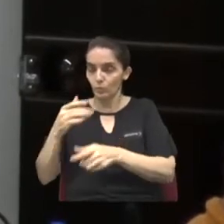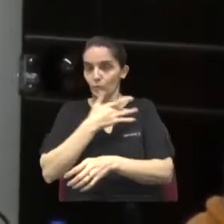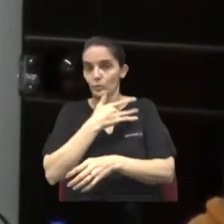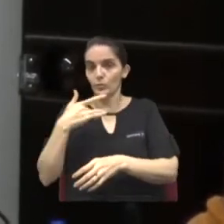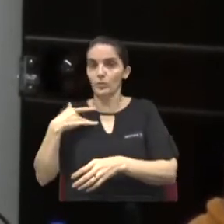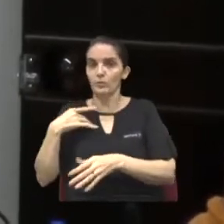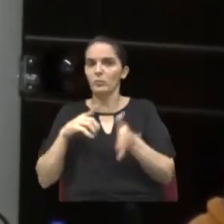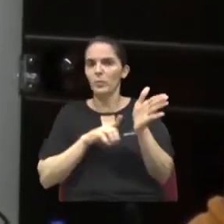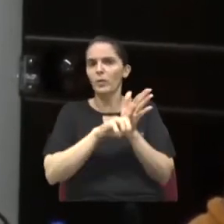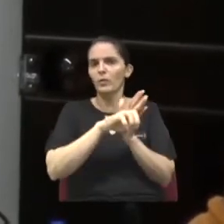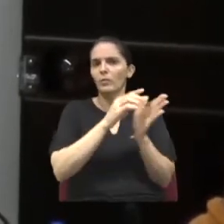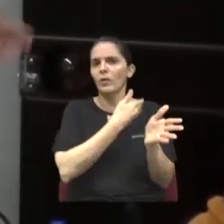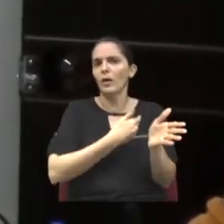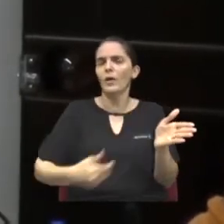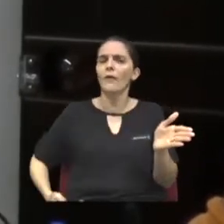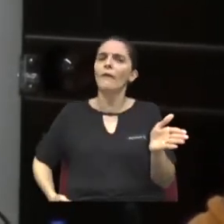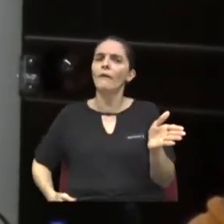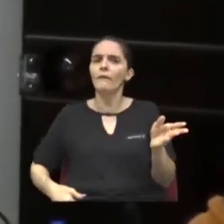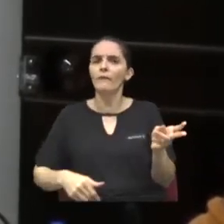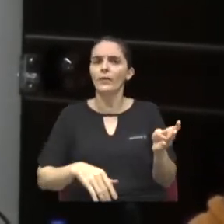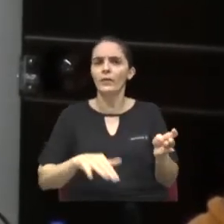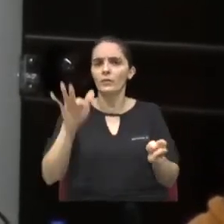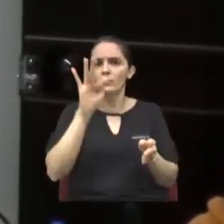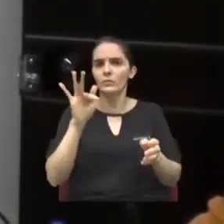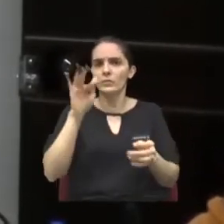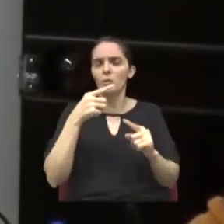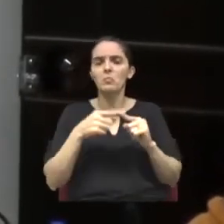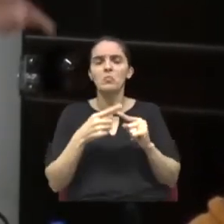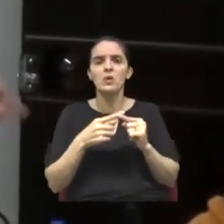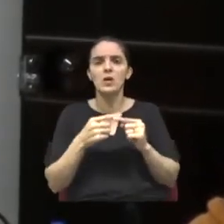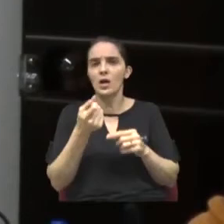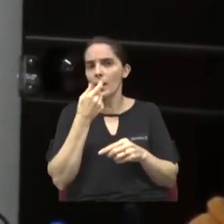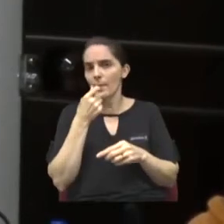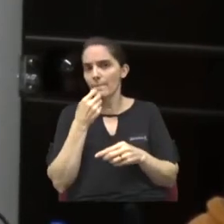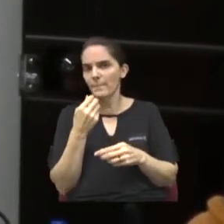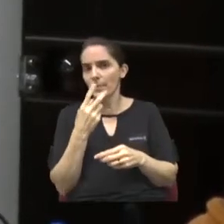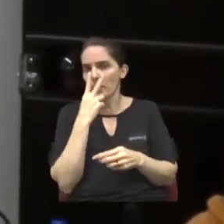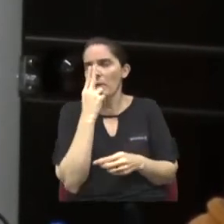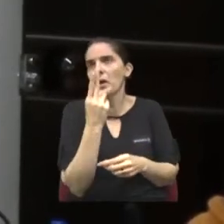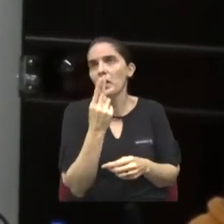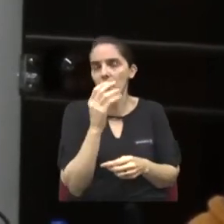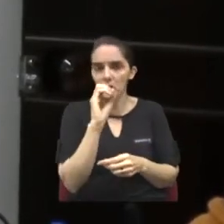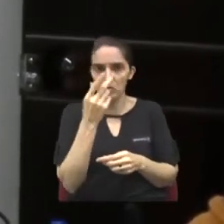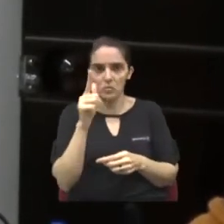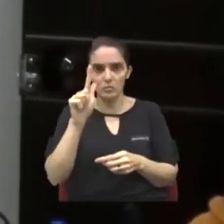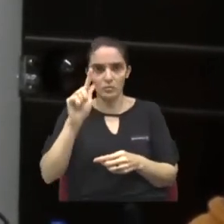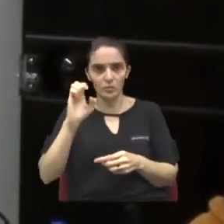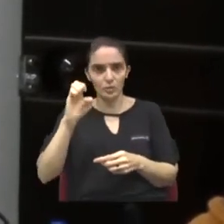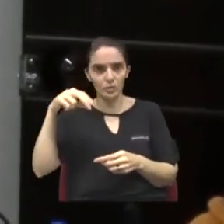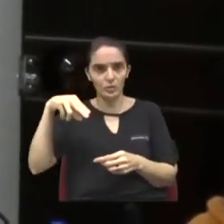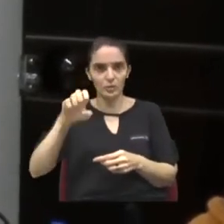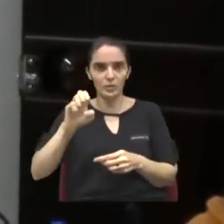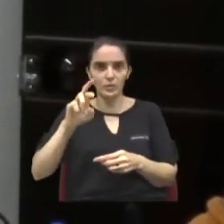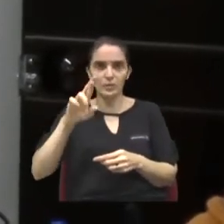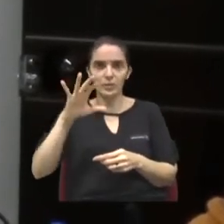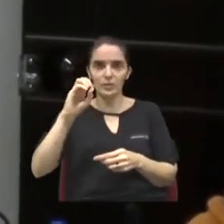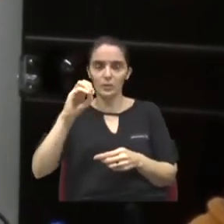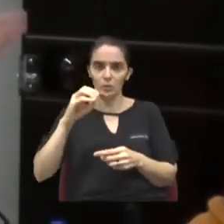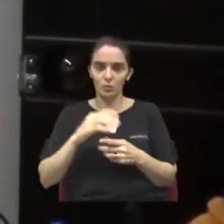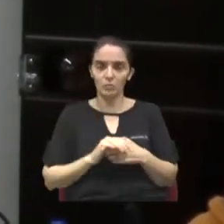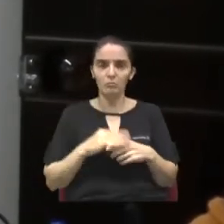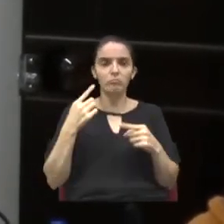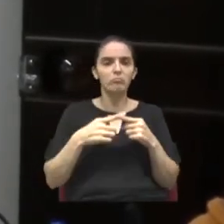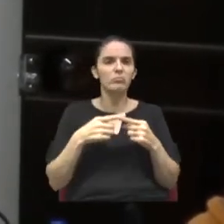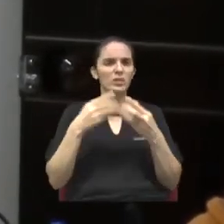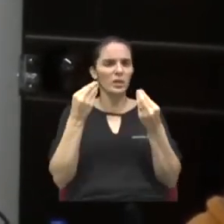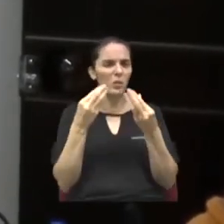federal por que existe, então, remédio similar, remédio genérico. Porque é muita